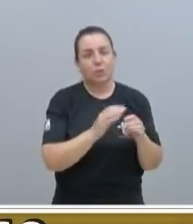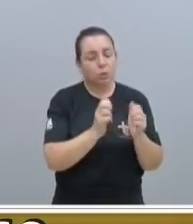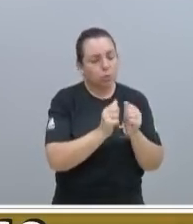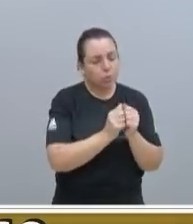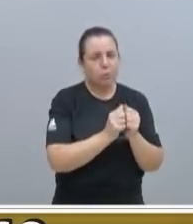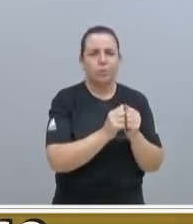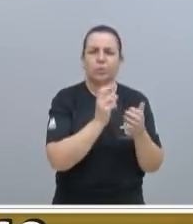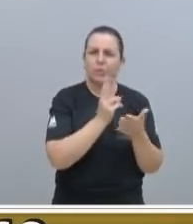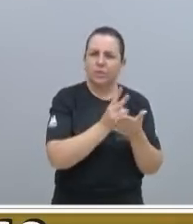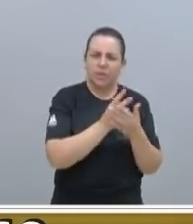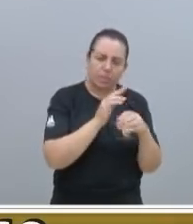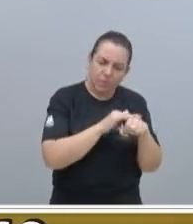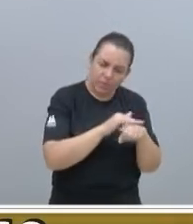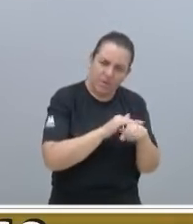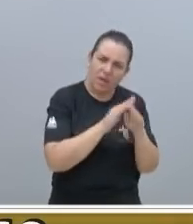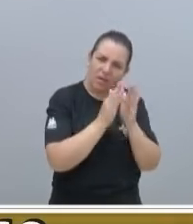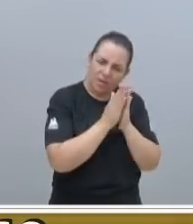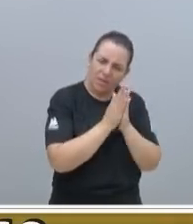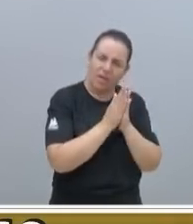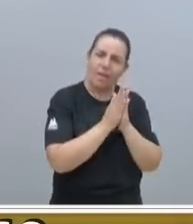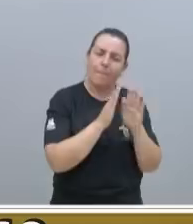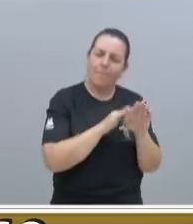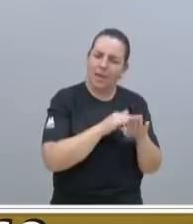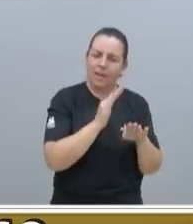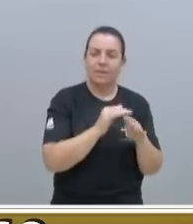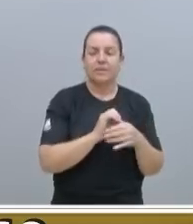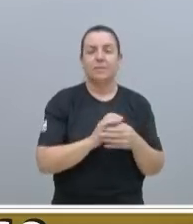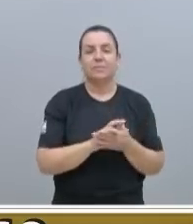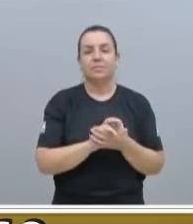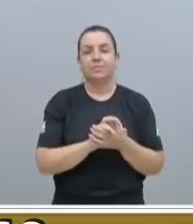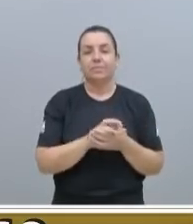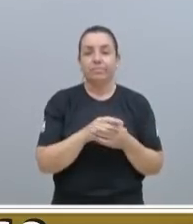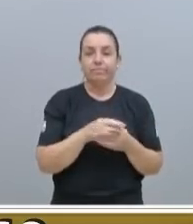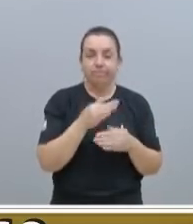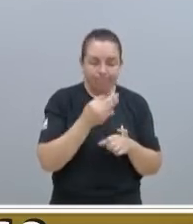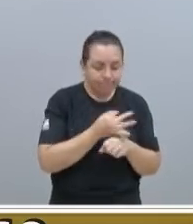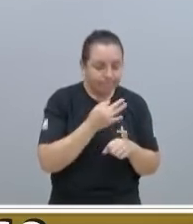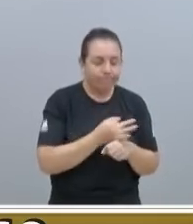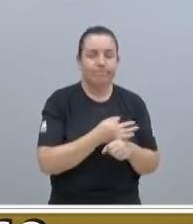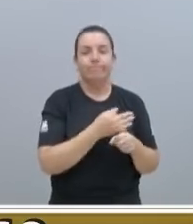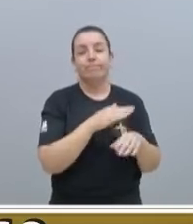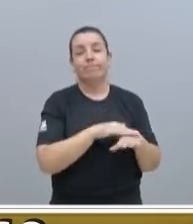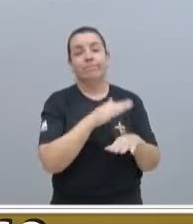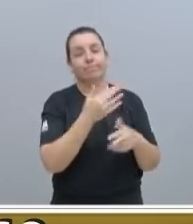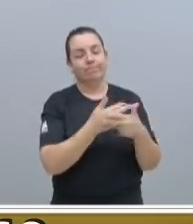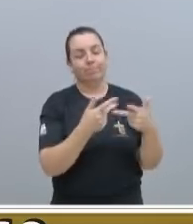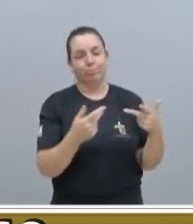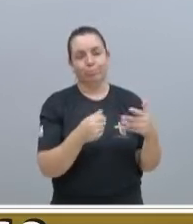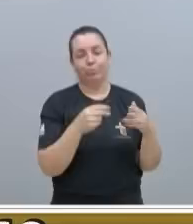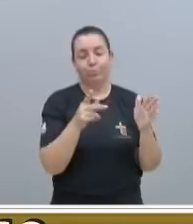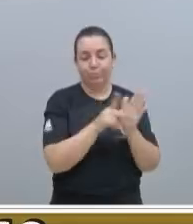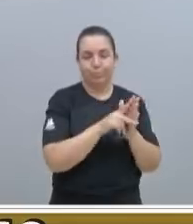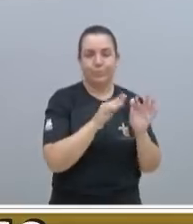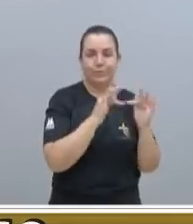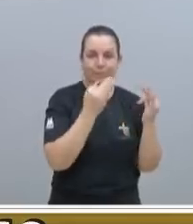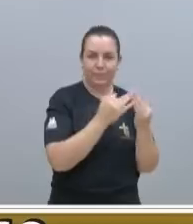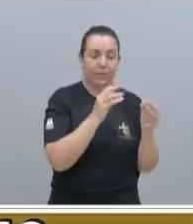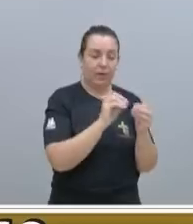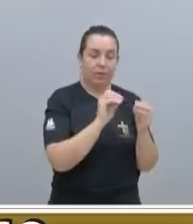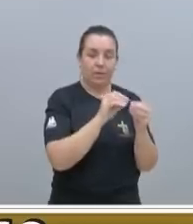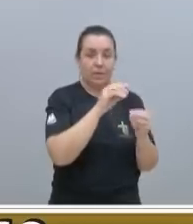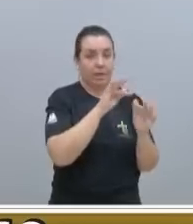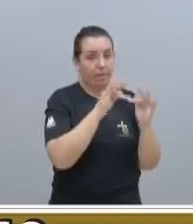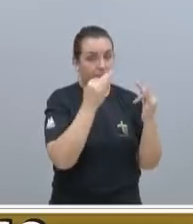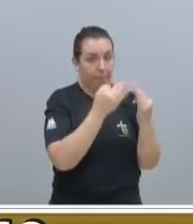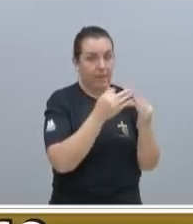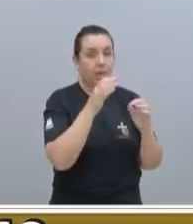mais orantes relevar mais e fazer da nossa família o evangelho